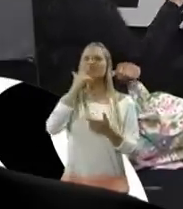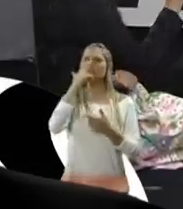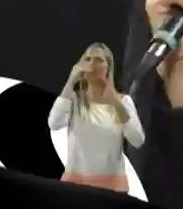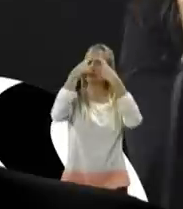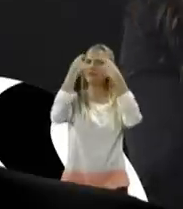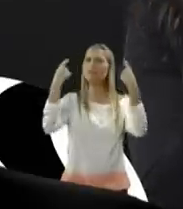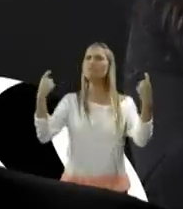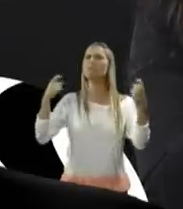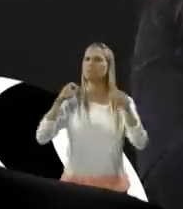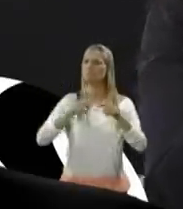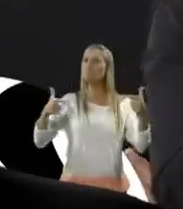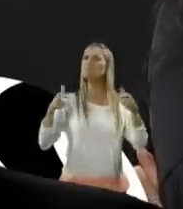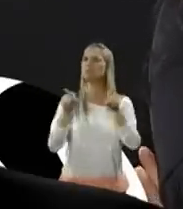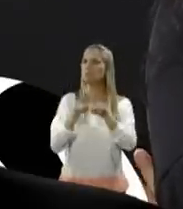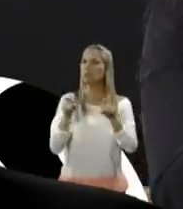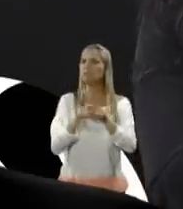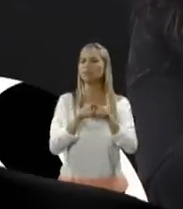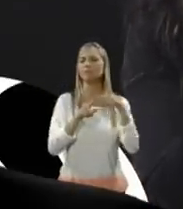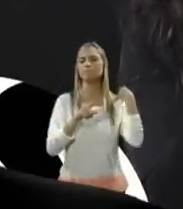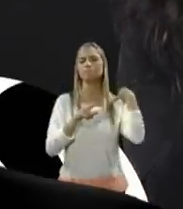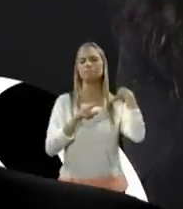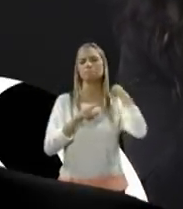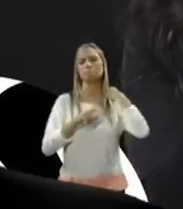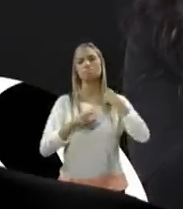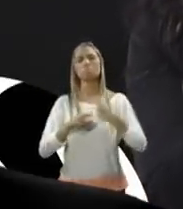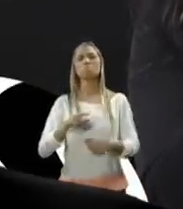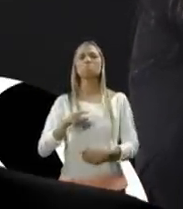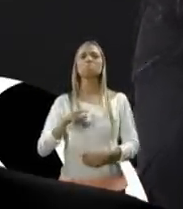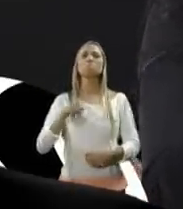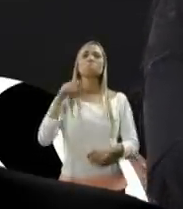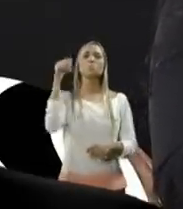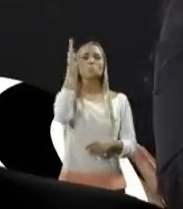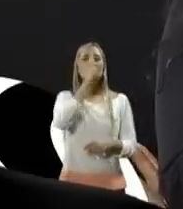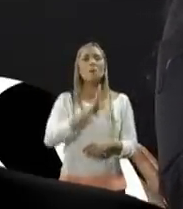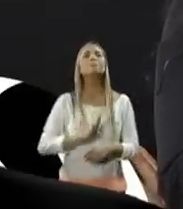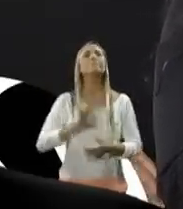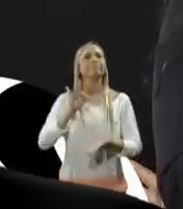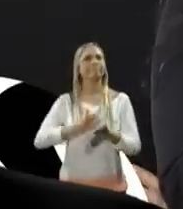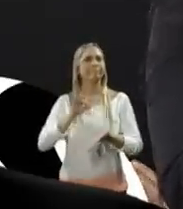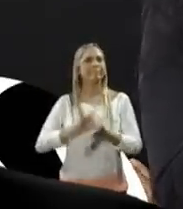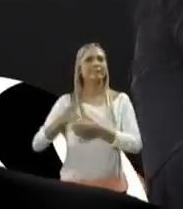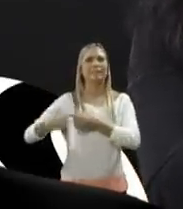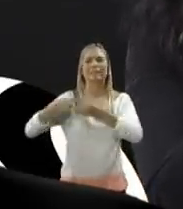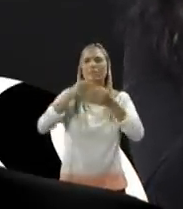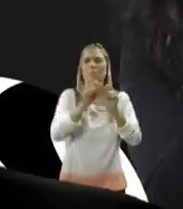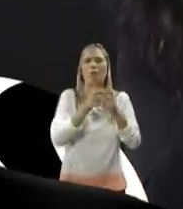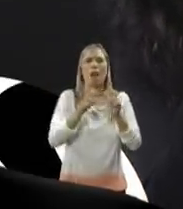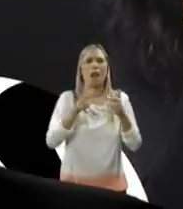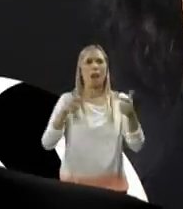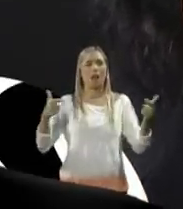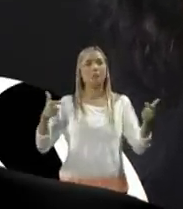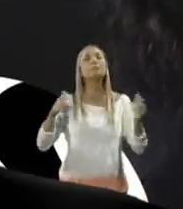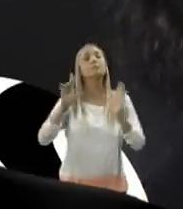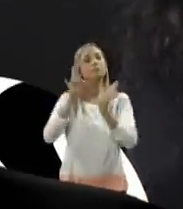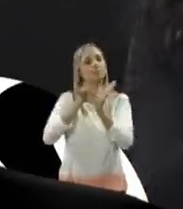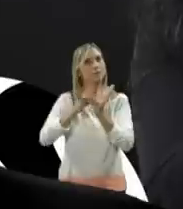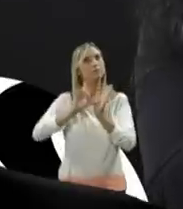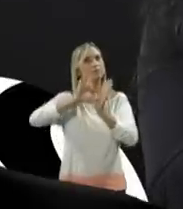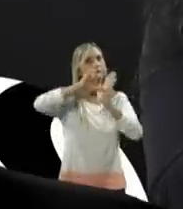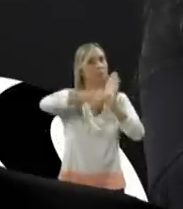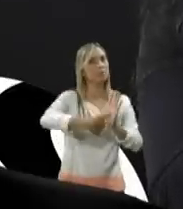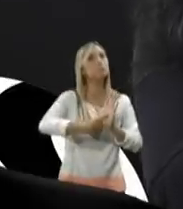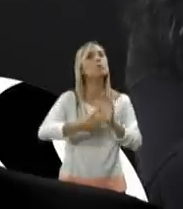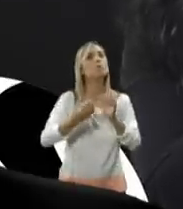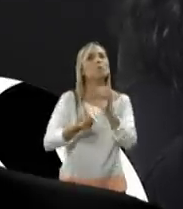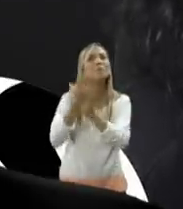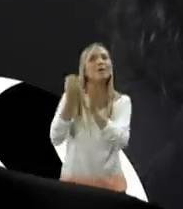violência. A urbanização no Brasil foi uma das mais aceleradas do mundo, tardia e acelerada.